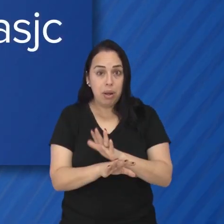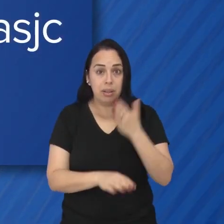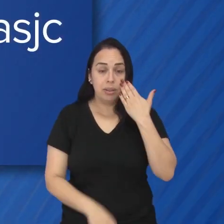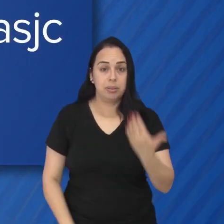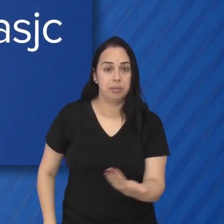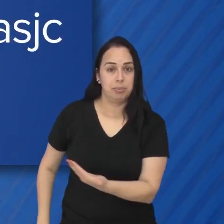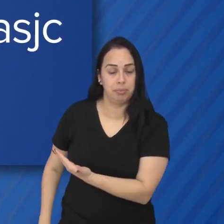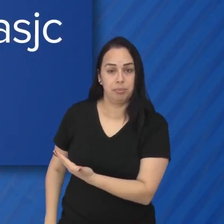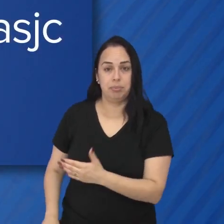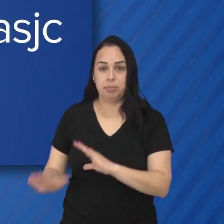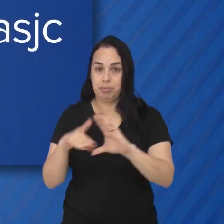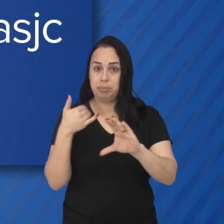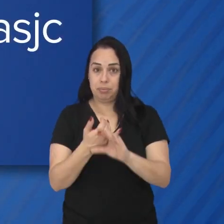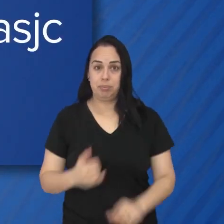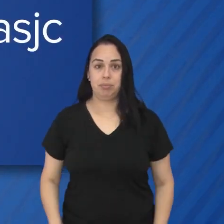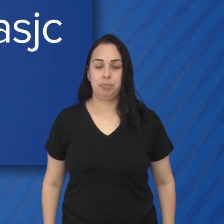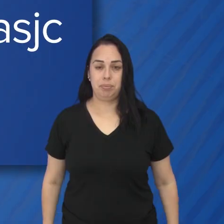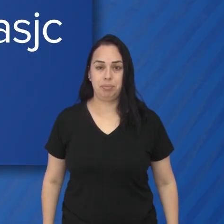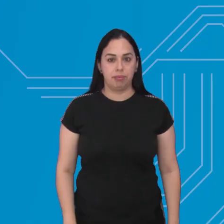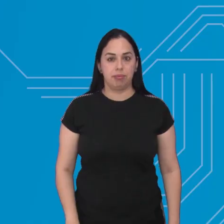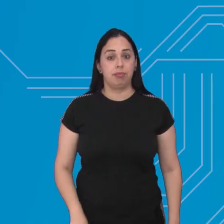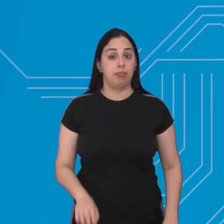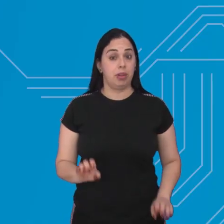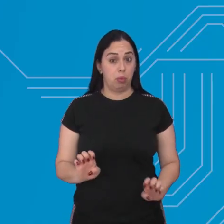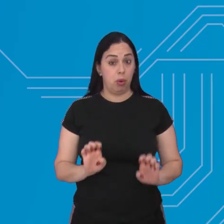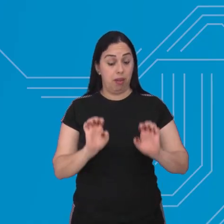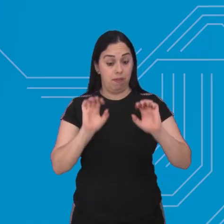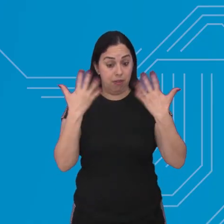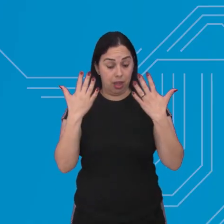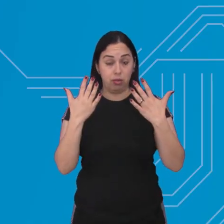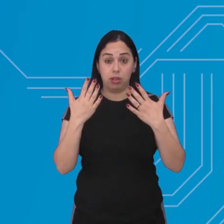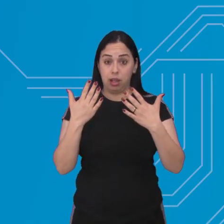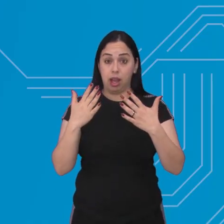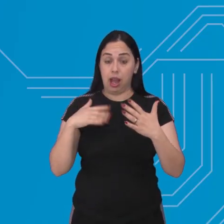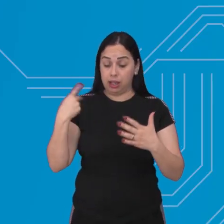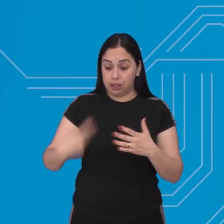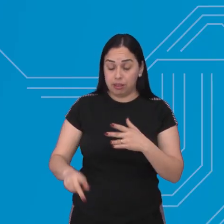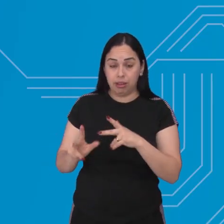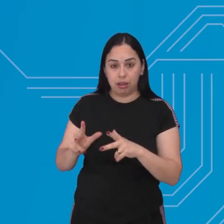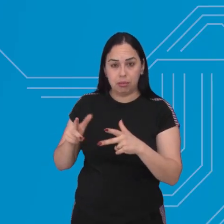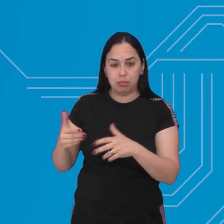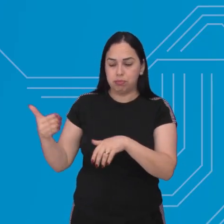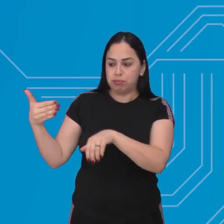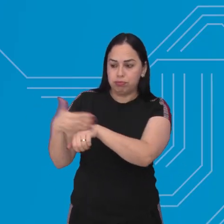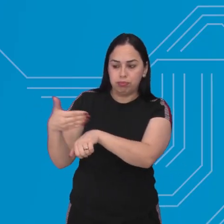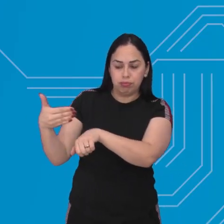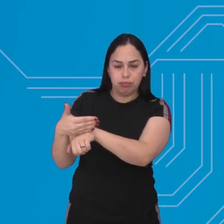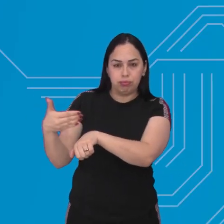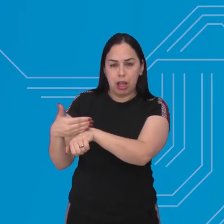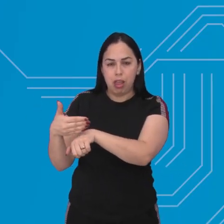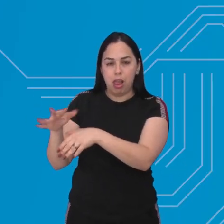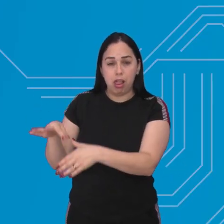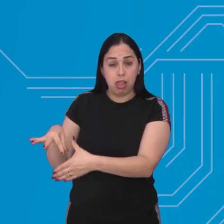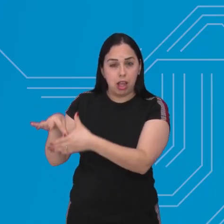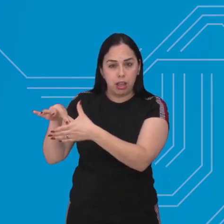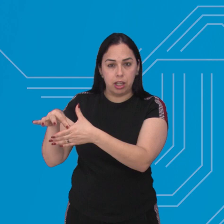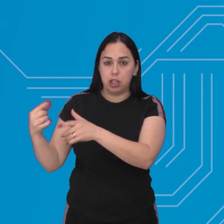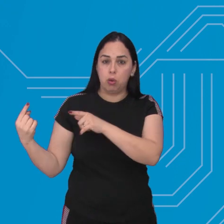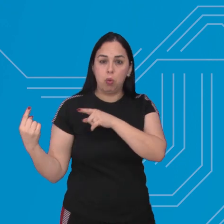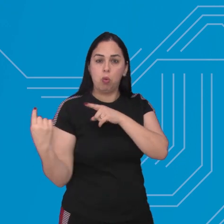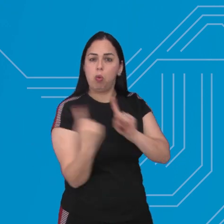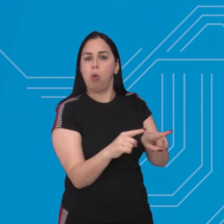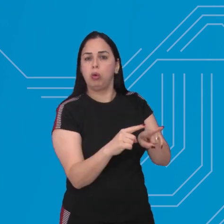você confere no nosso canal no YouTube. E um evento realizado aqui na Câmara reuniu diversas lideranças contrárias